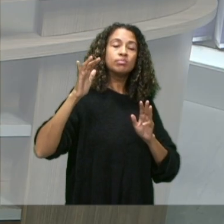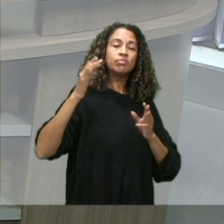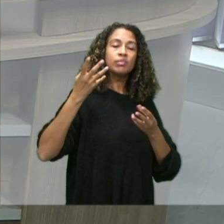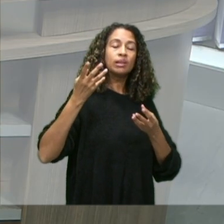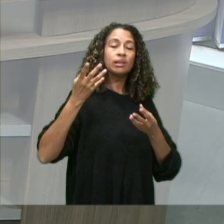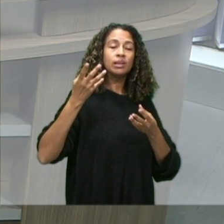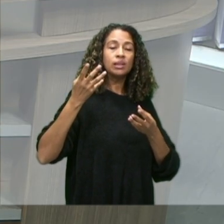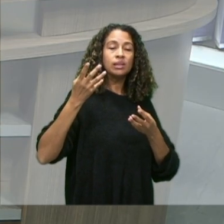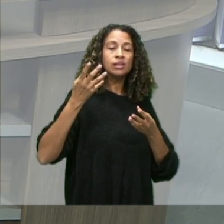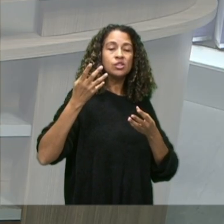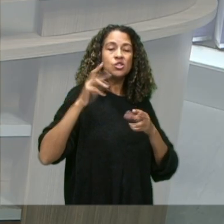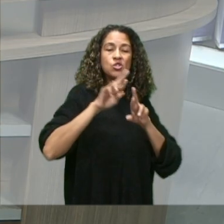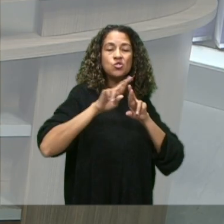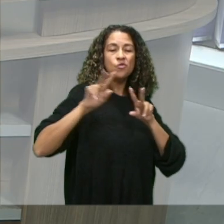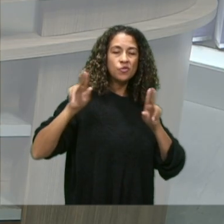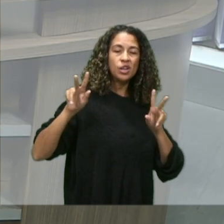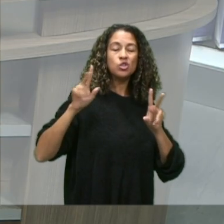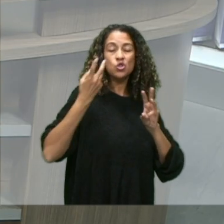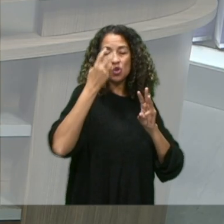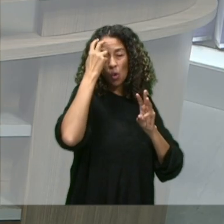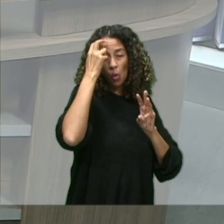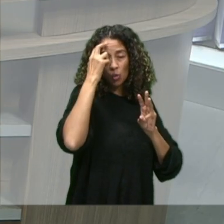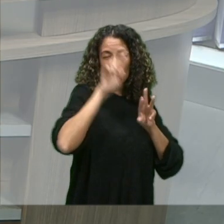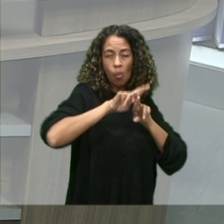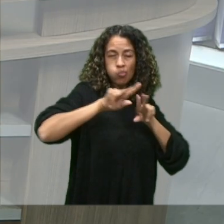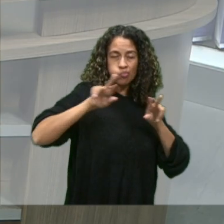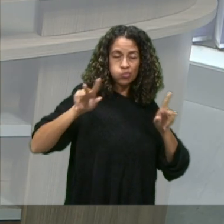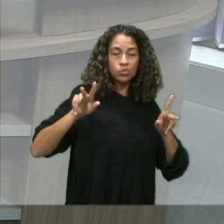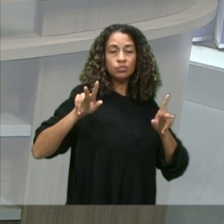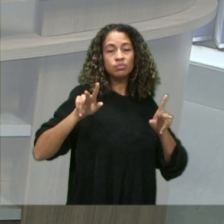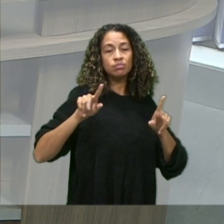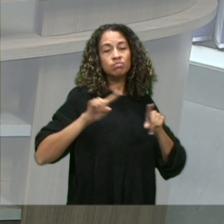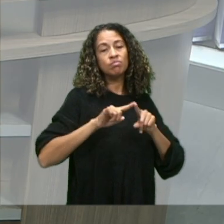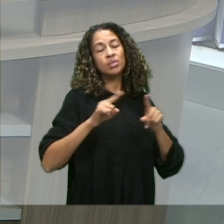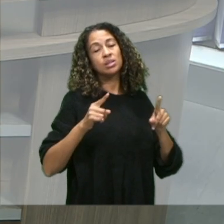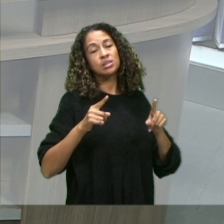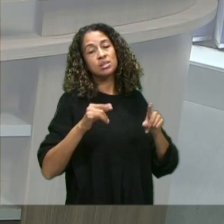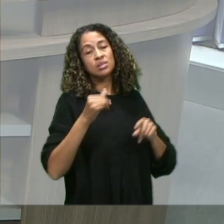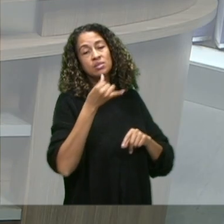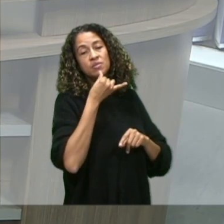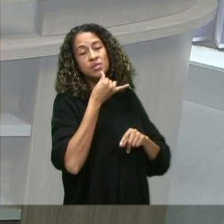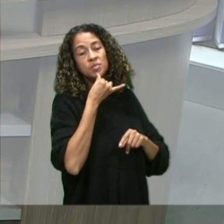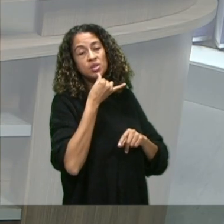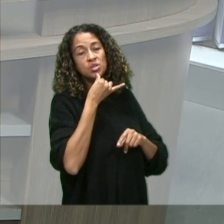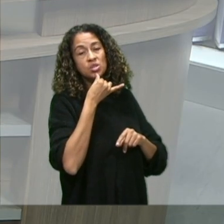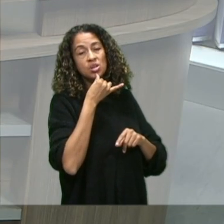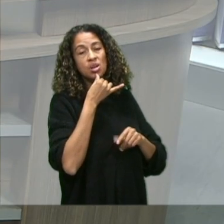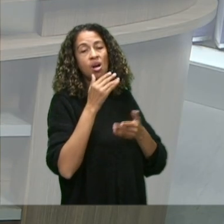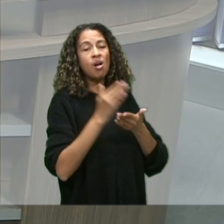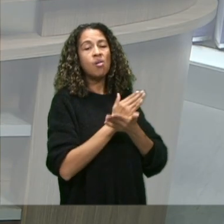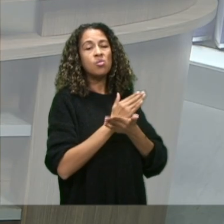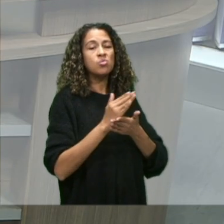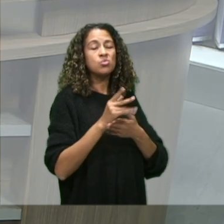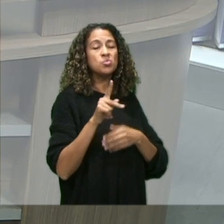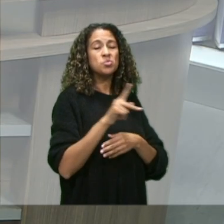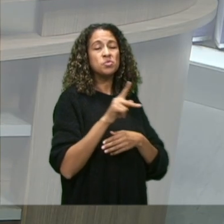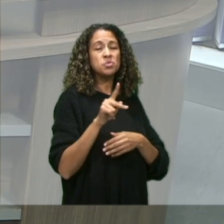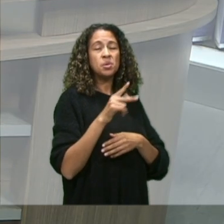de coisas diferentes de outras culturas, infelizmente tinha algumas professoras que estavam com o nariz meio